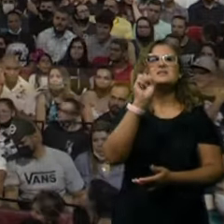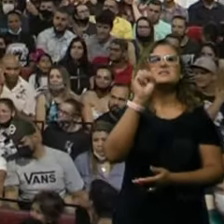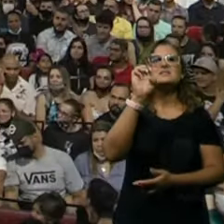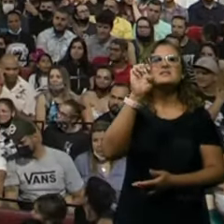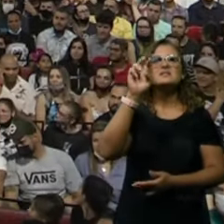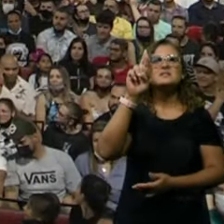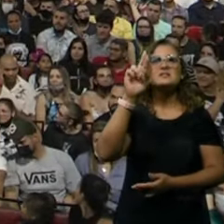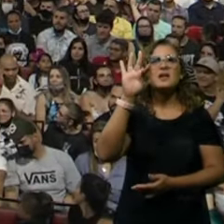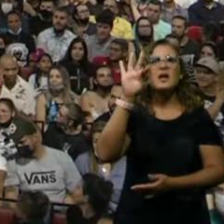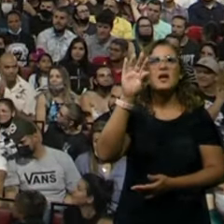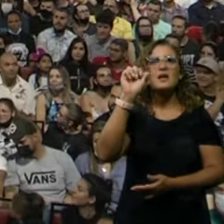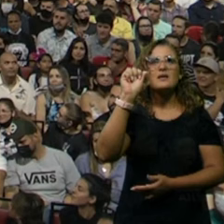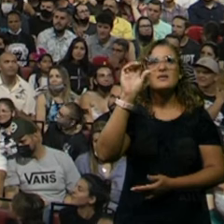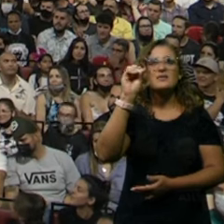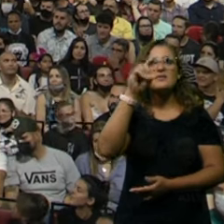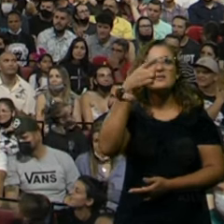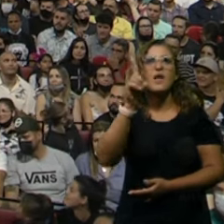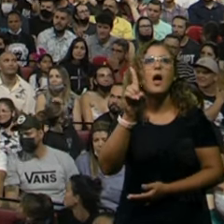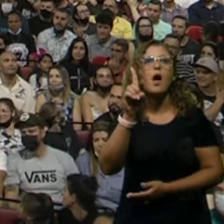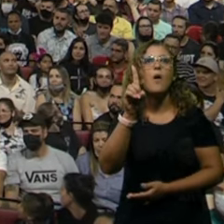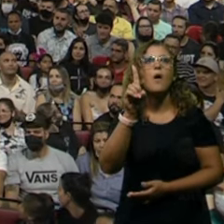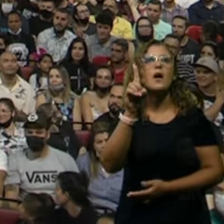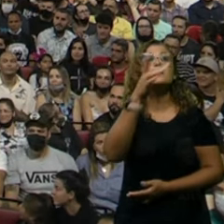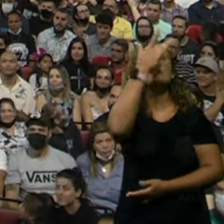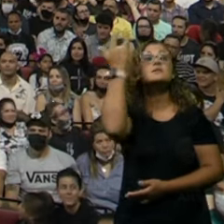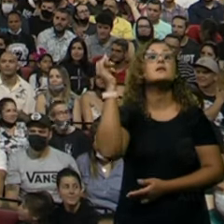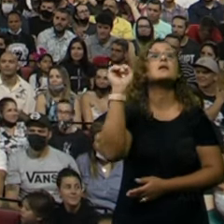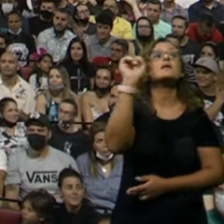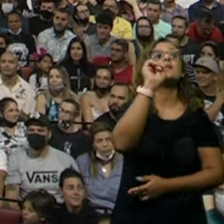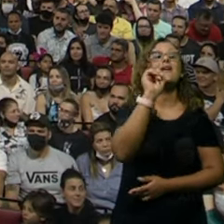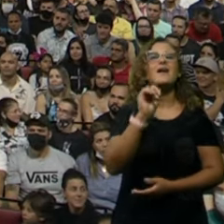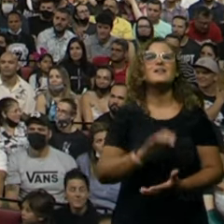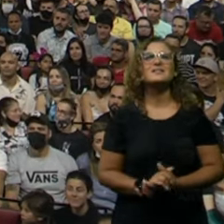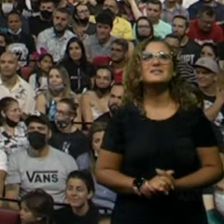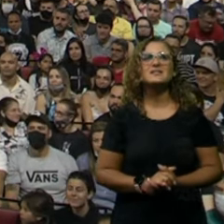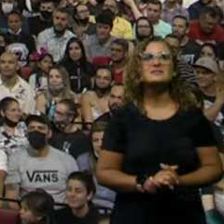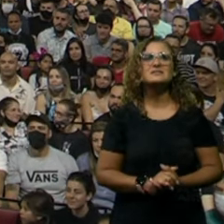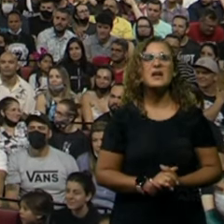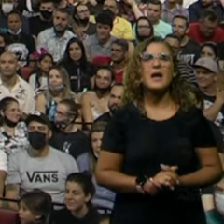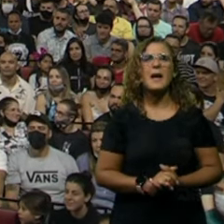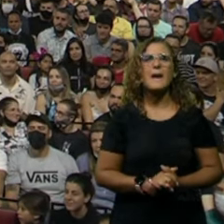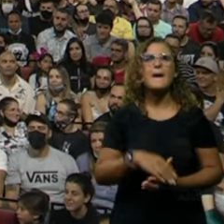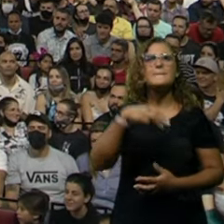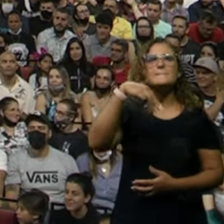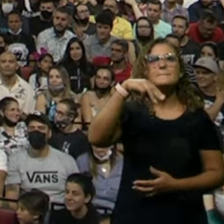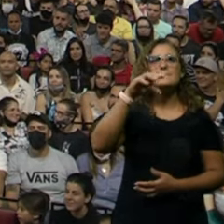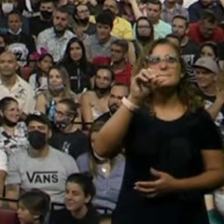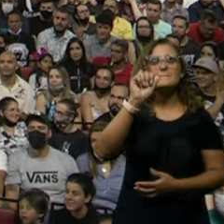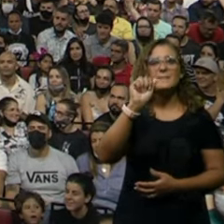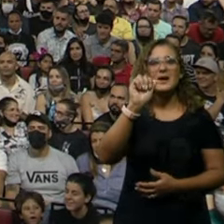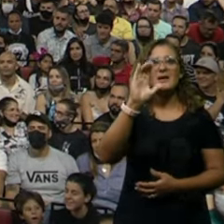cadê o pessoal da missão do Sertão Eu amo o sertão do Sertão do Nordeste que mais Maceió